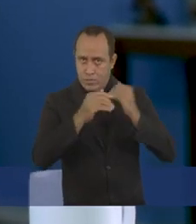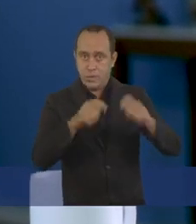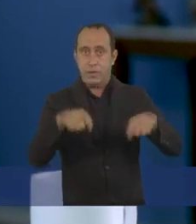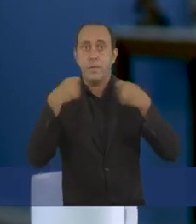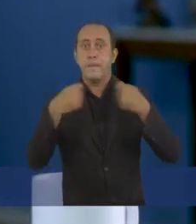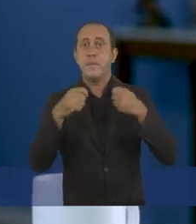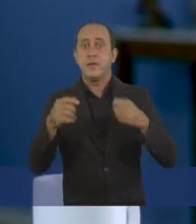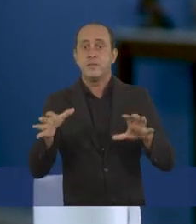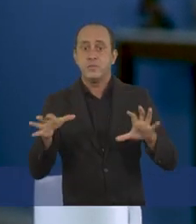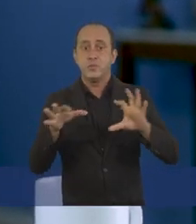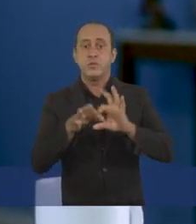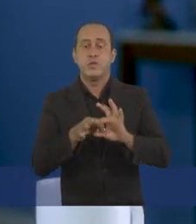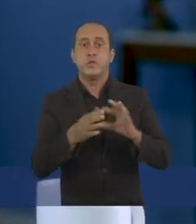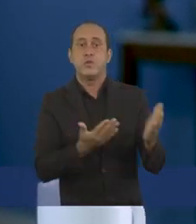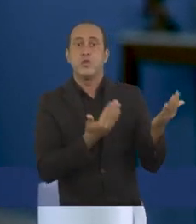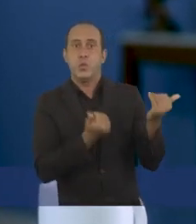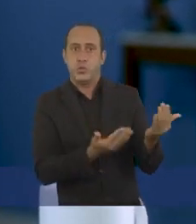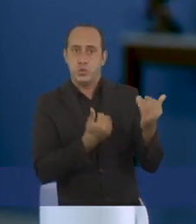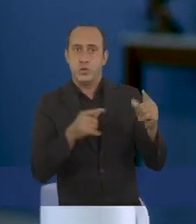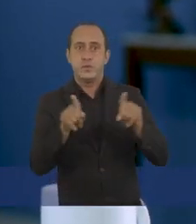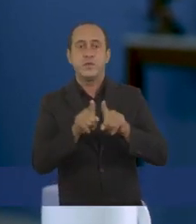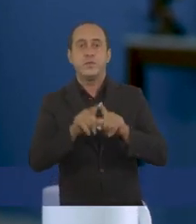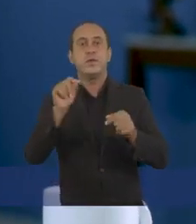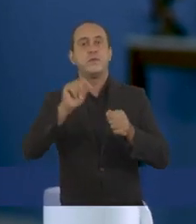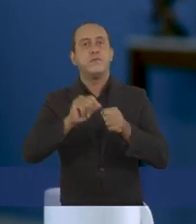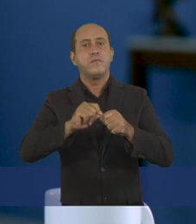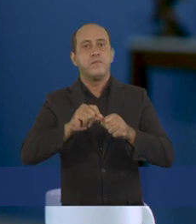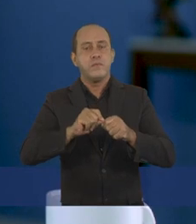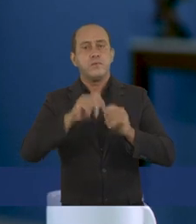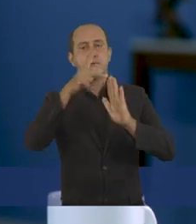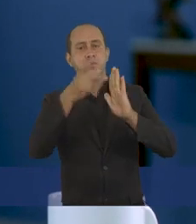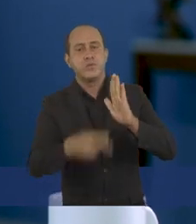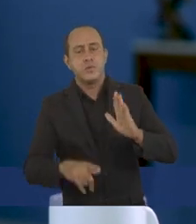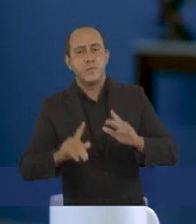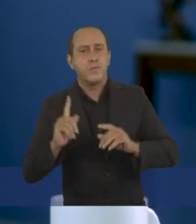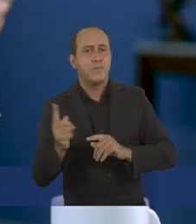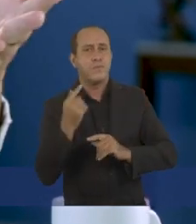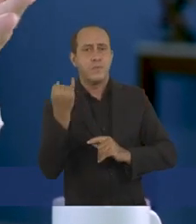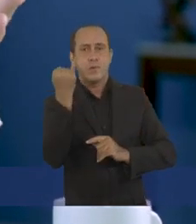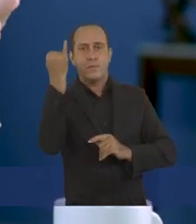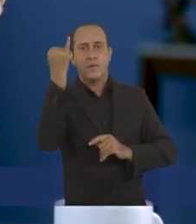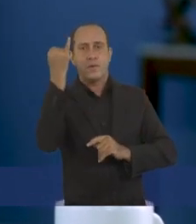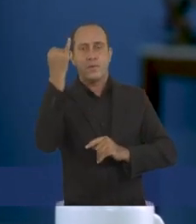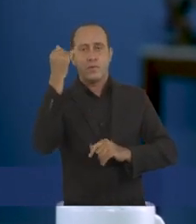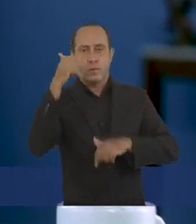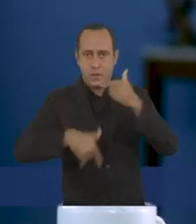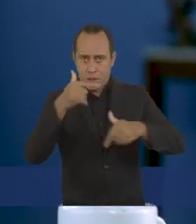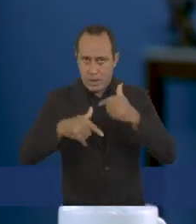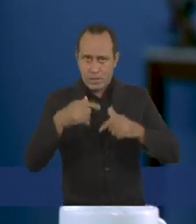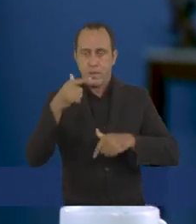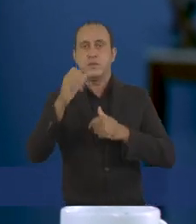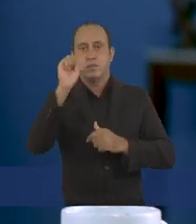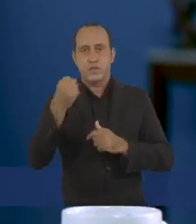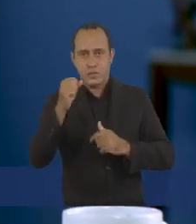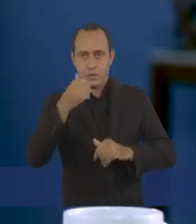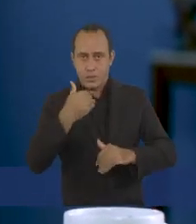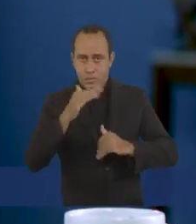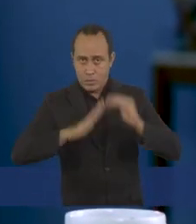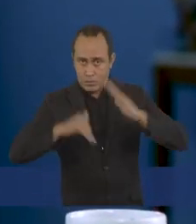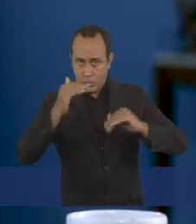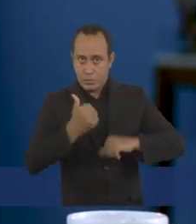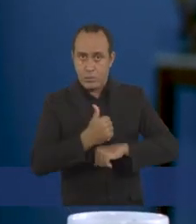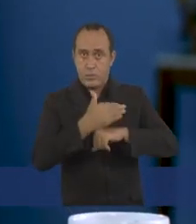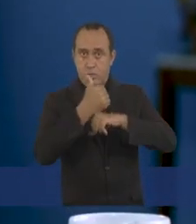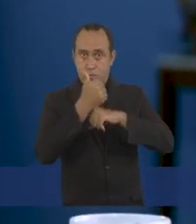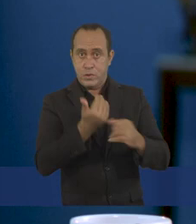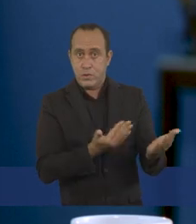desenvolvimento, precisamos integrar os jovens. Para isso, vamos criar o maior programa de primeiro emprego em Sergipe, vinculando a capacitação profissional